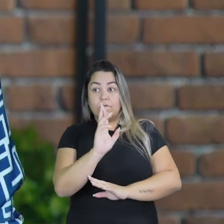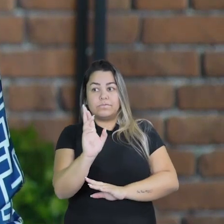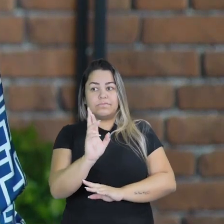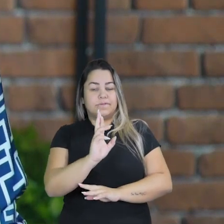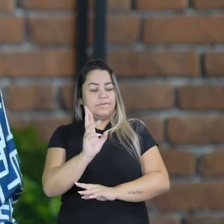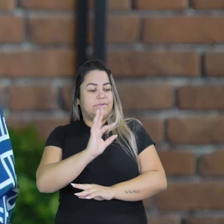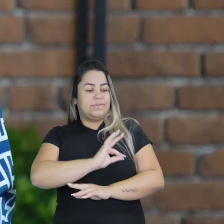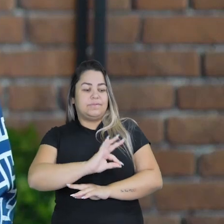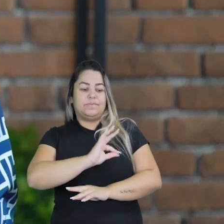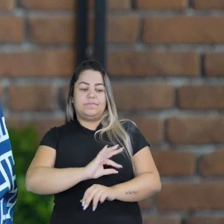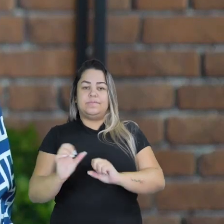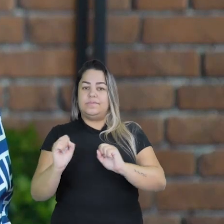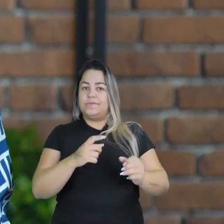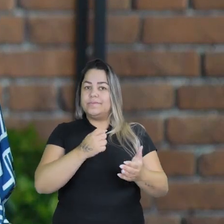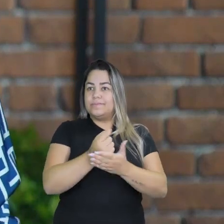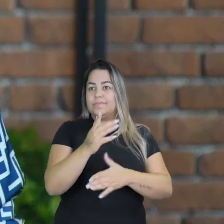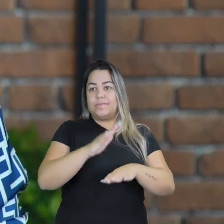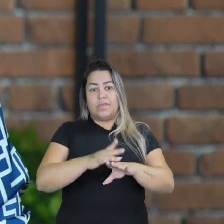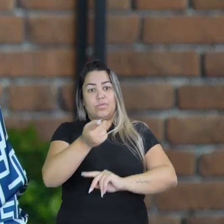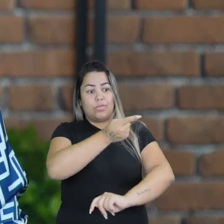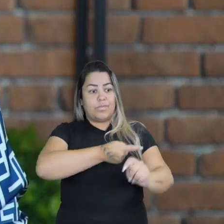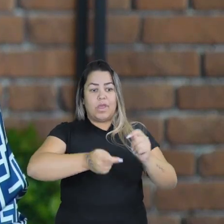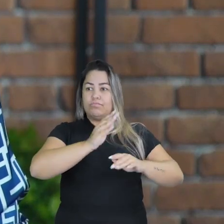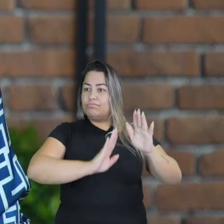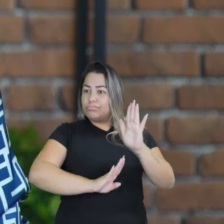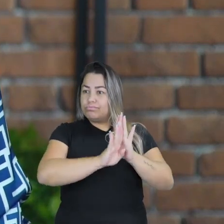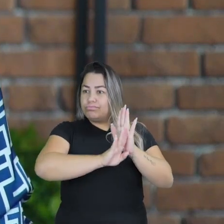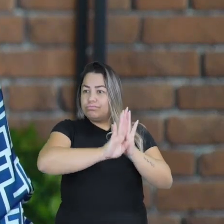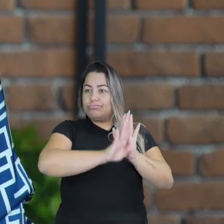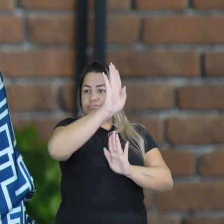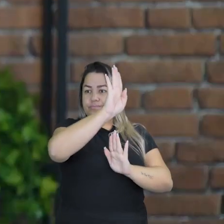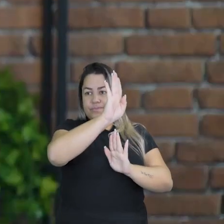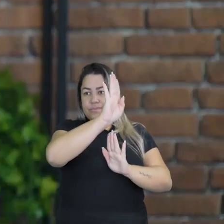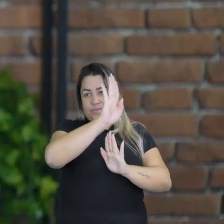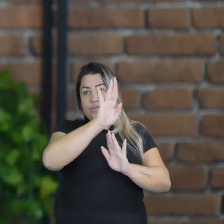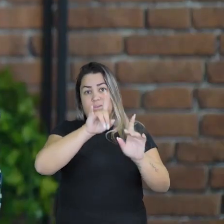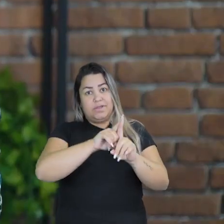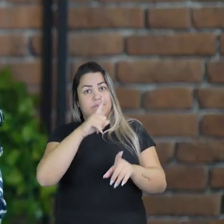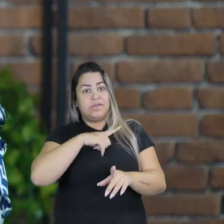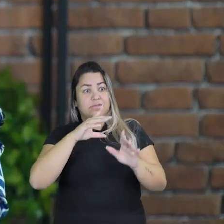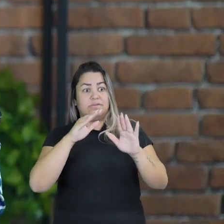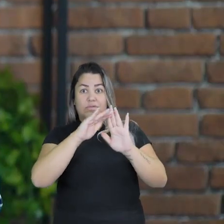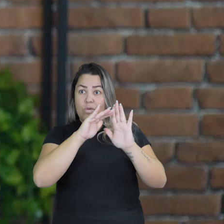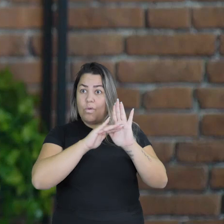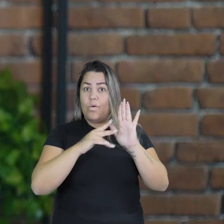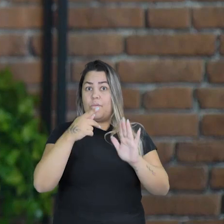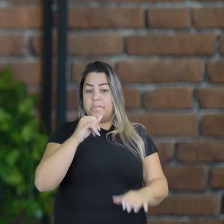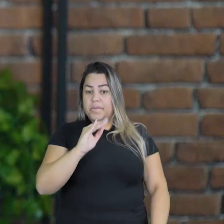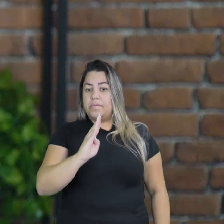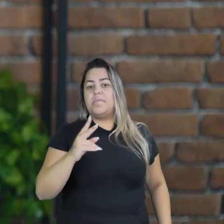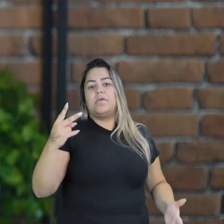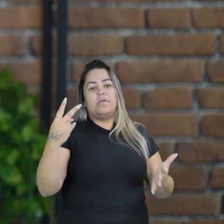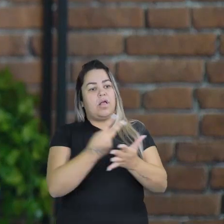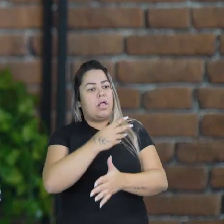aquisitivo do povo, que pode comprar mais e também faz a economia se desenvolver. Nós temos índices importantes da economia, o